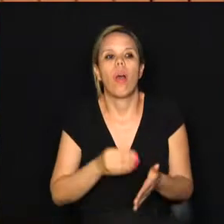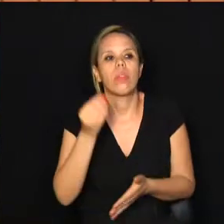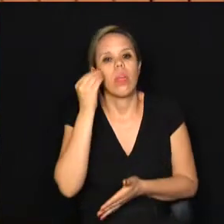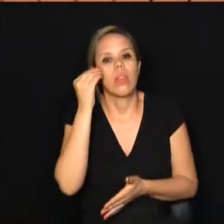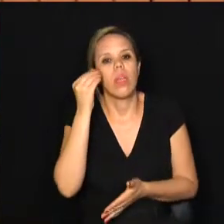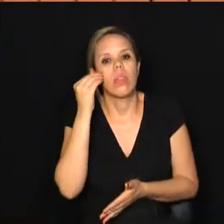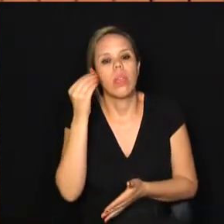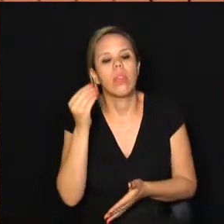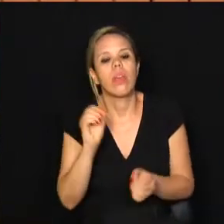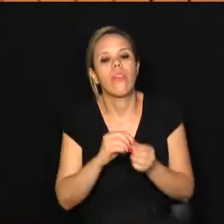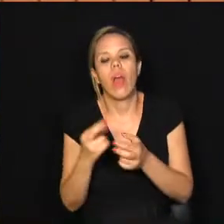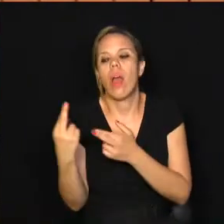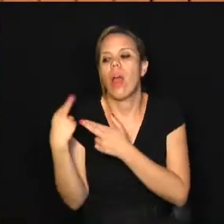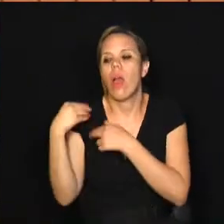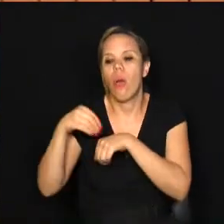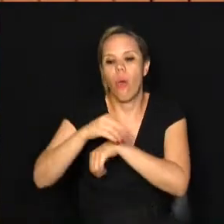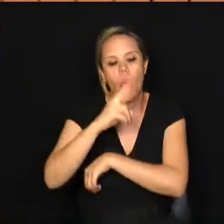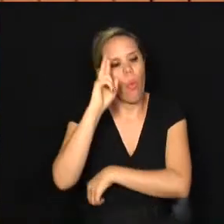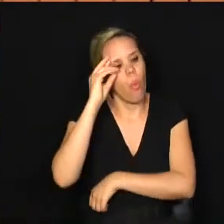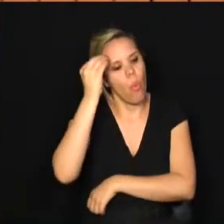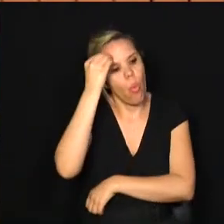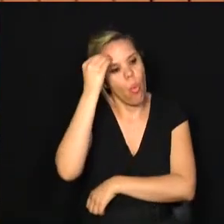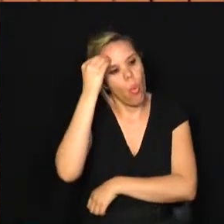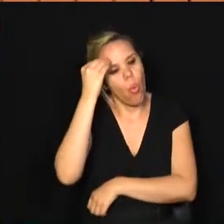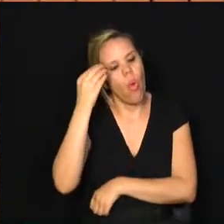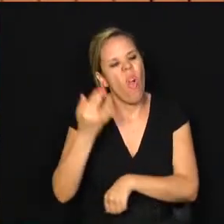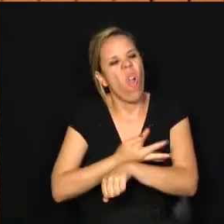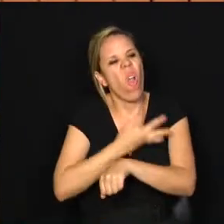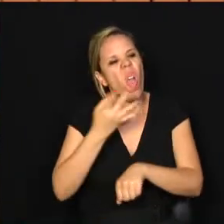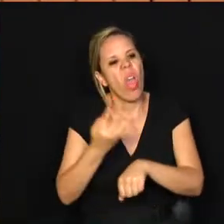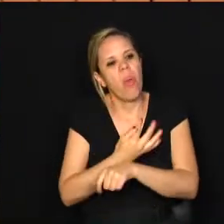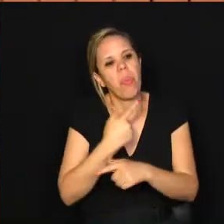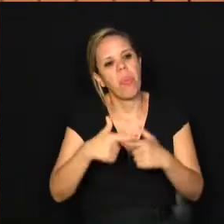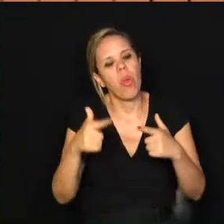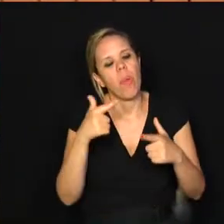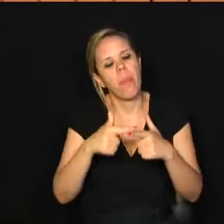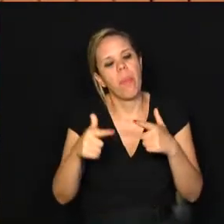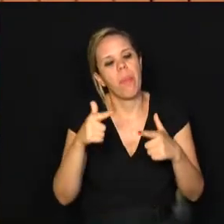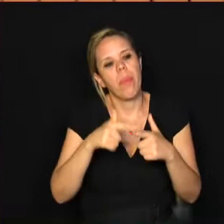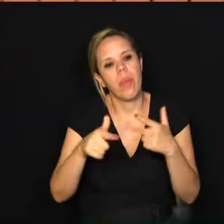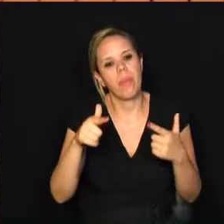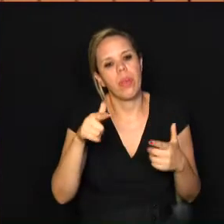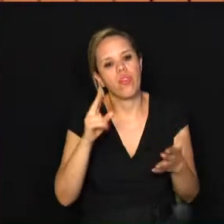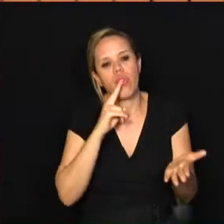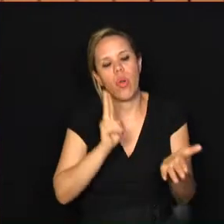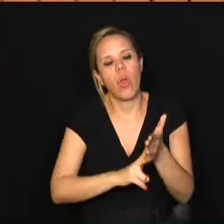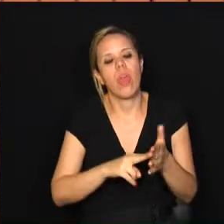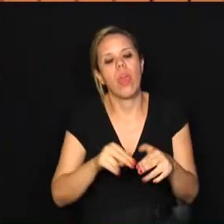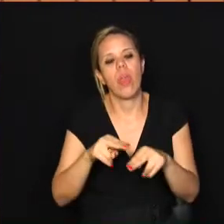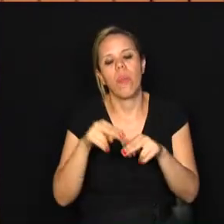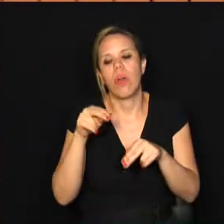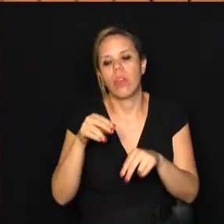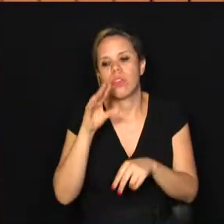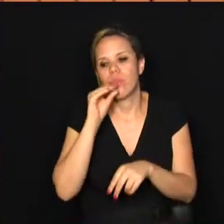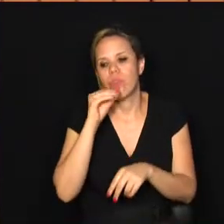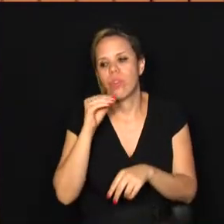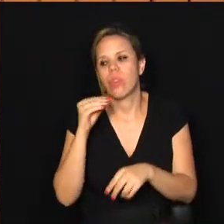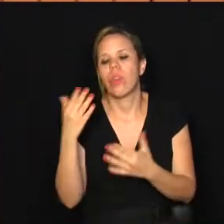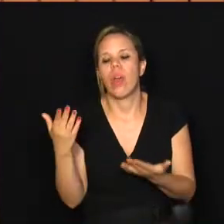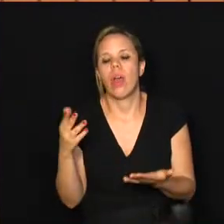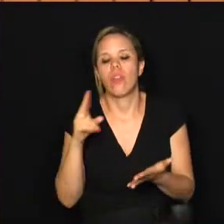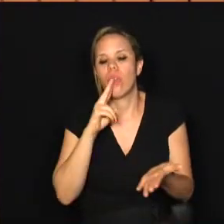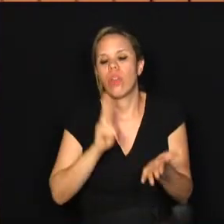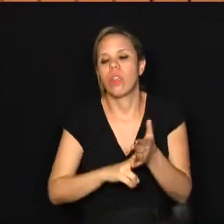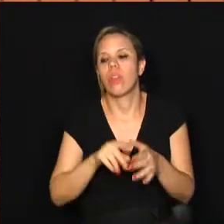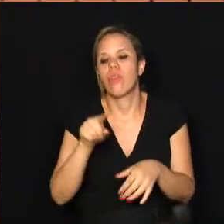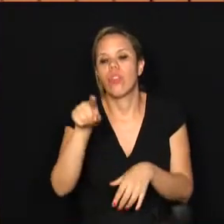colocar a responsabilidade da crise do Correio no colo dos trabalhadores, com o seguinte discurso, que você